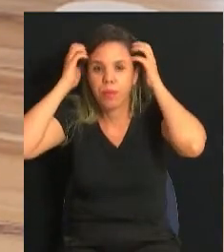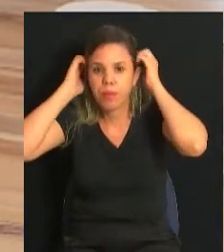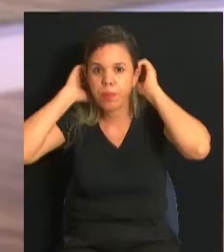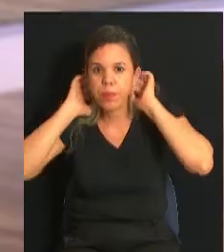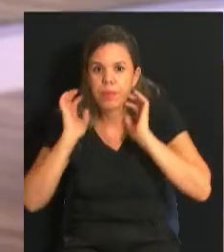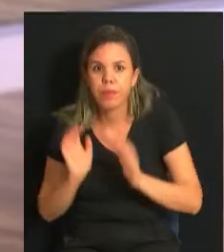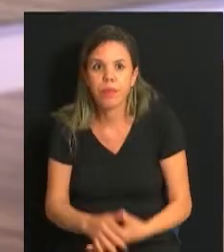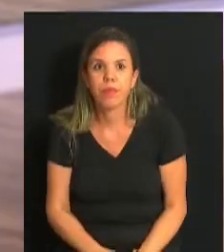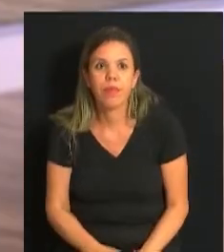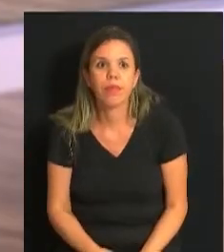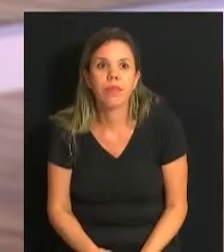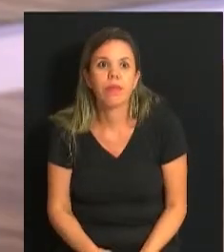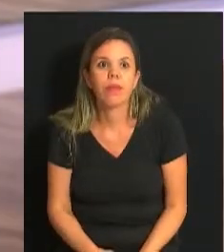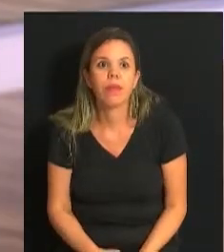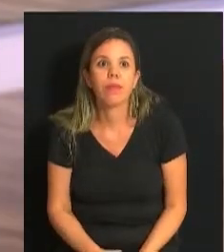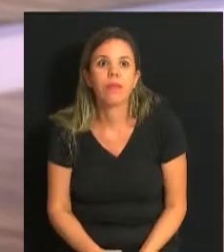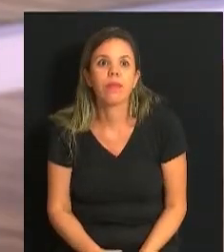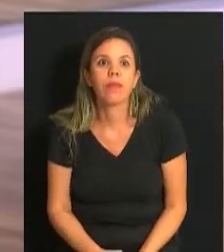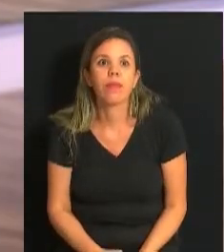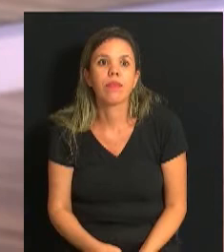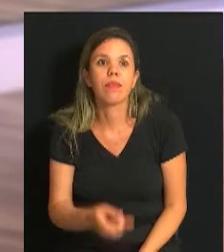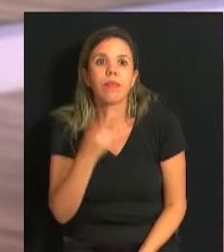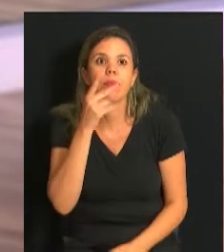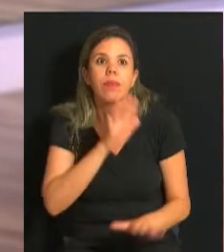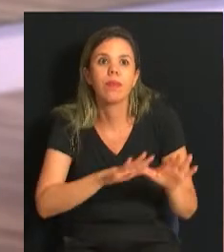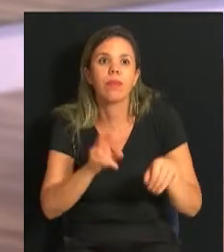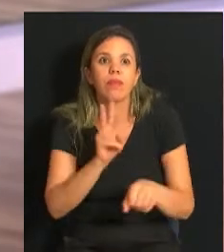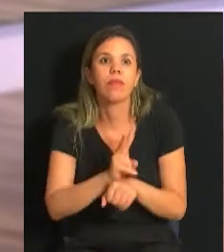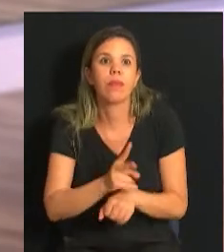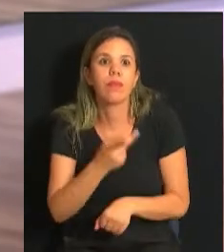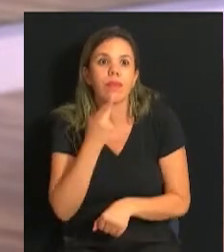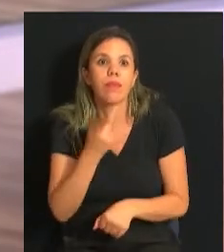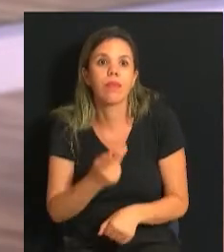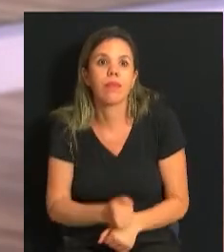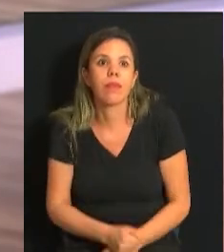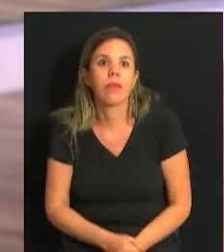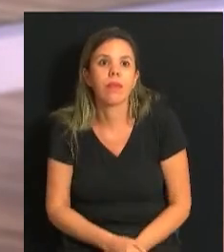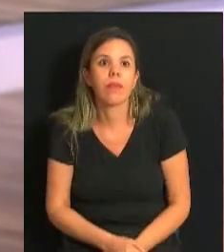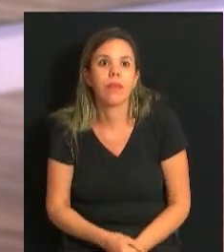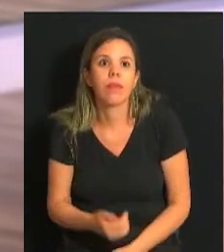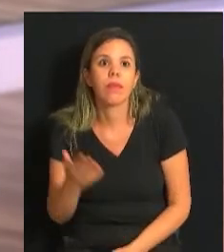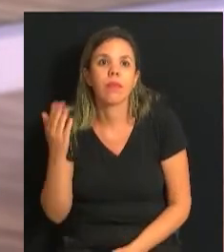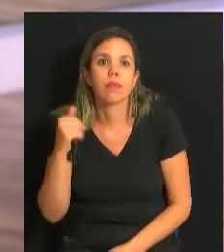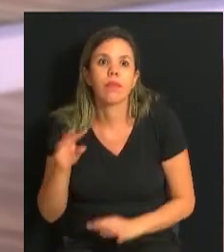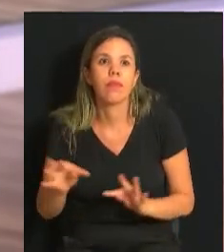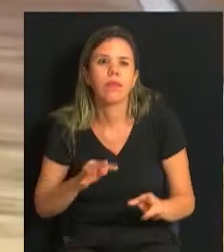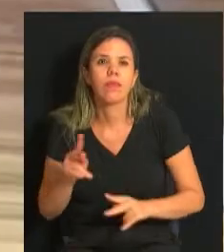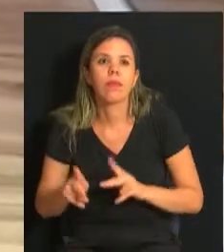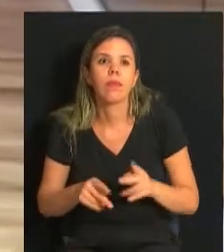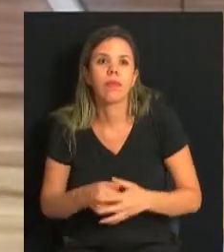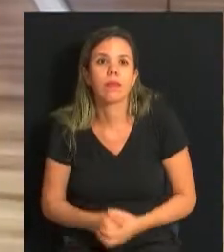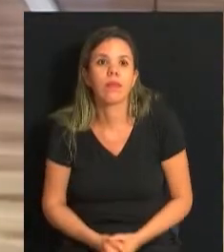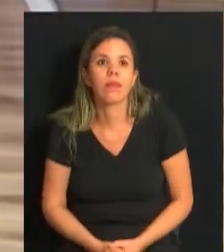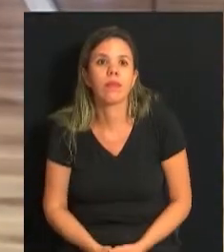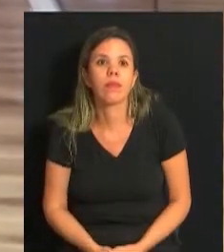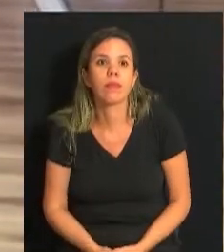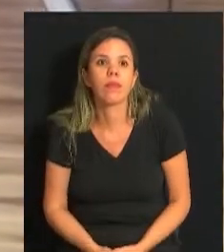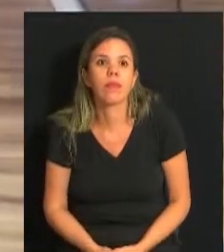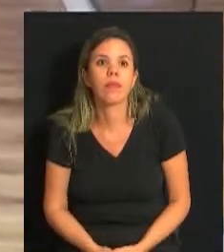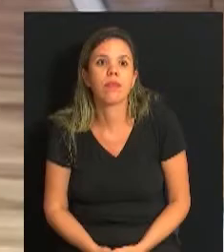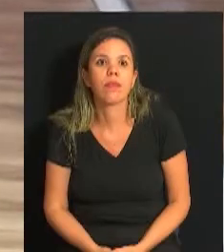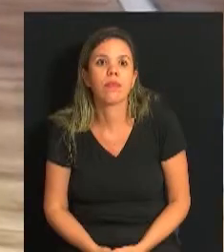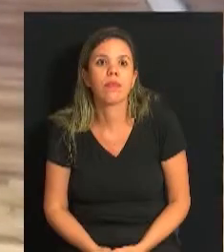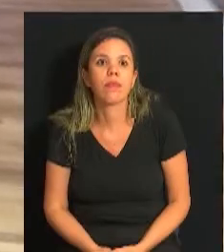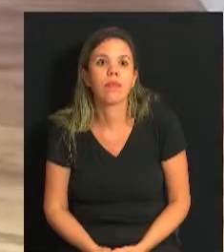a gente sempre ter cuidado porque a gente fala né a gente tem que saber para cá os dois né é direto